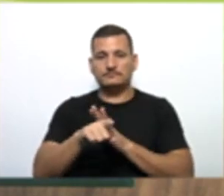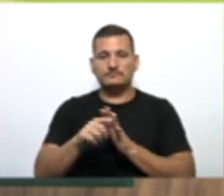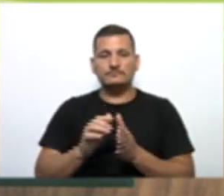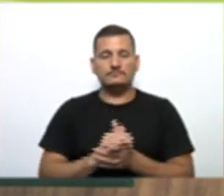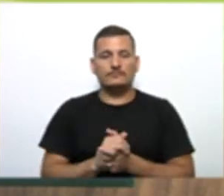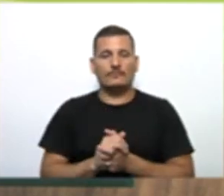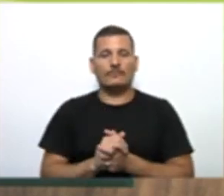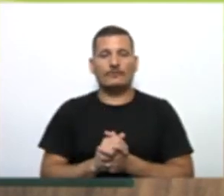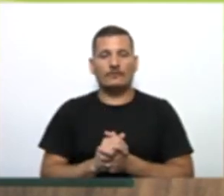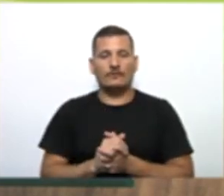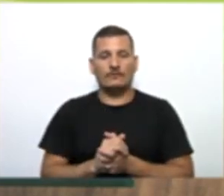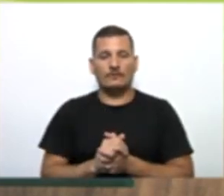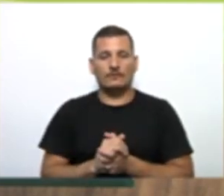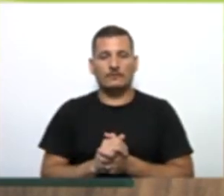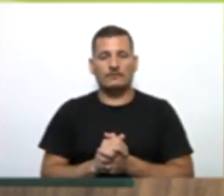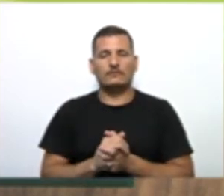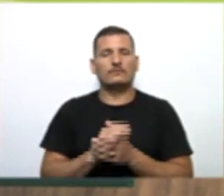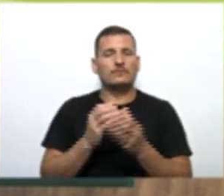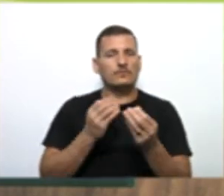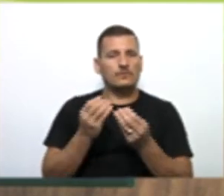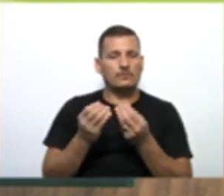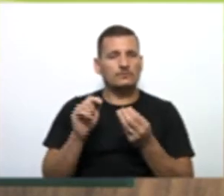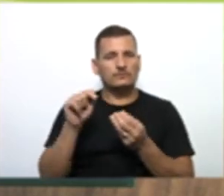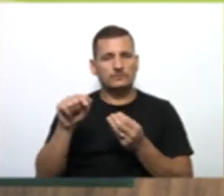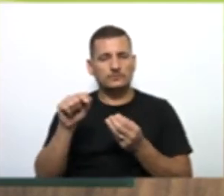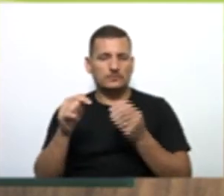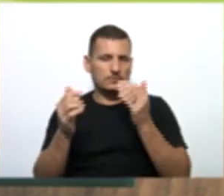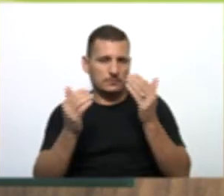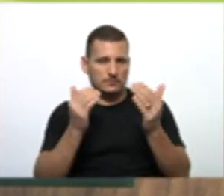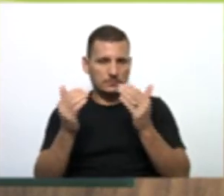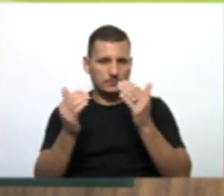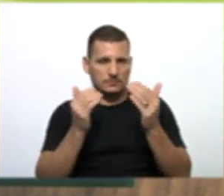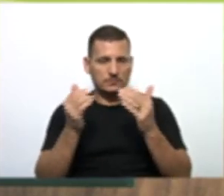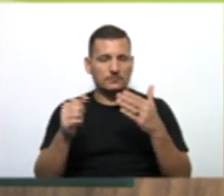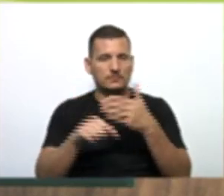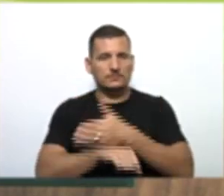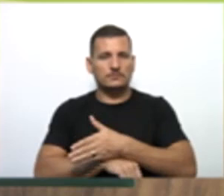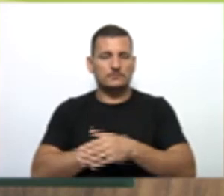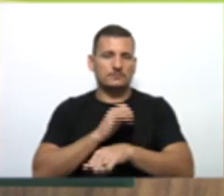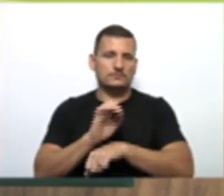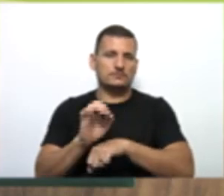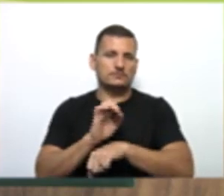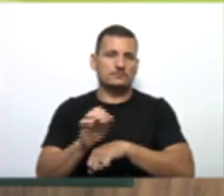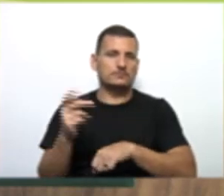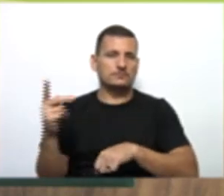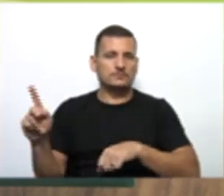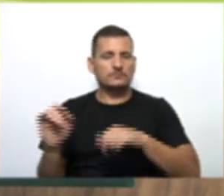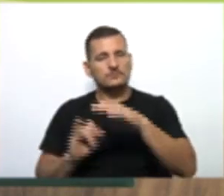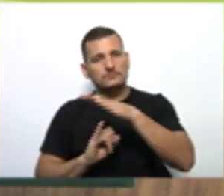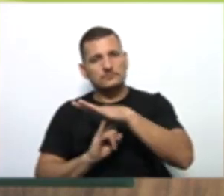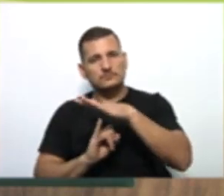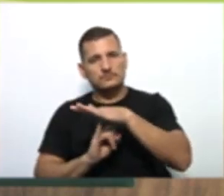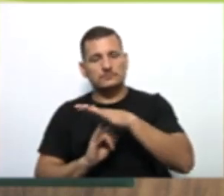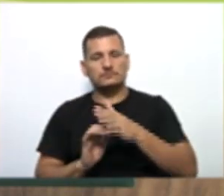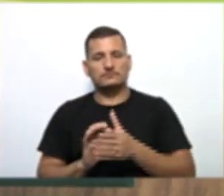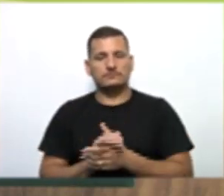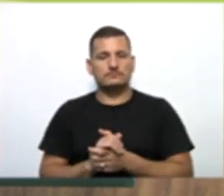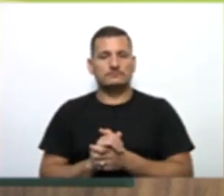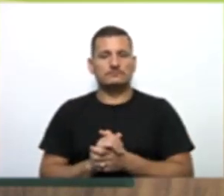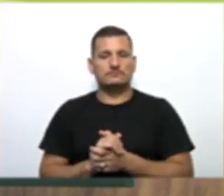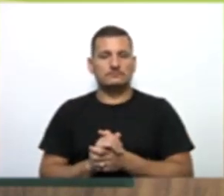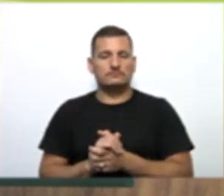fazer na instituição: como você analisa a participação do estagiário na sua instituição?